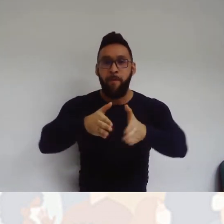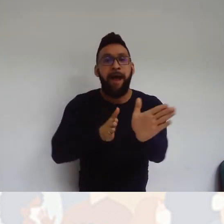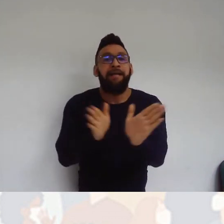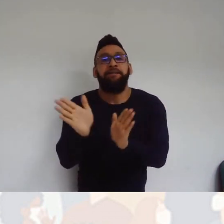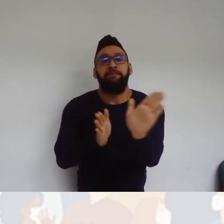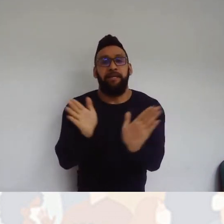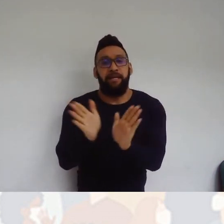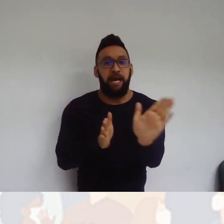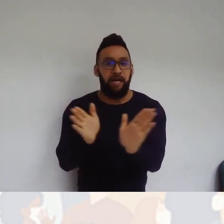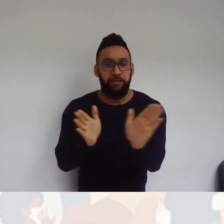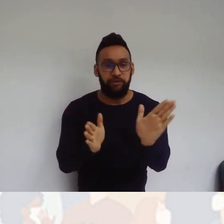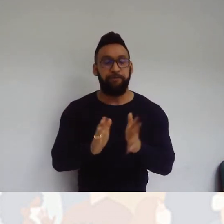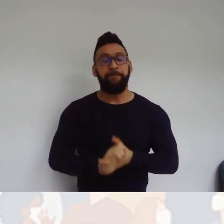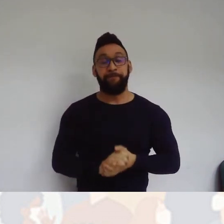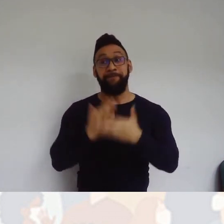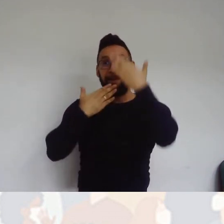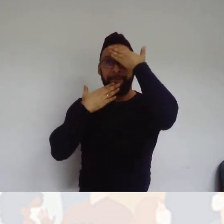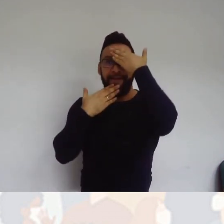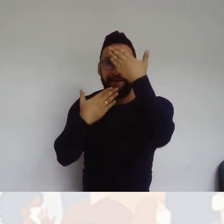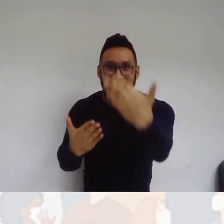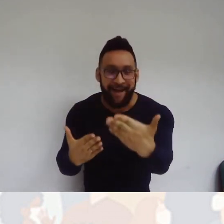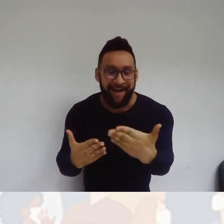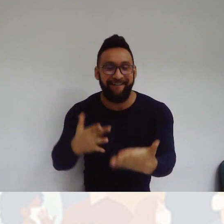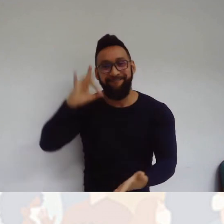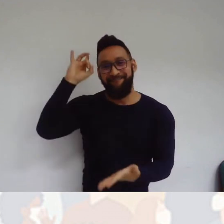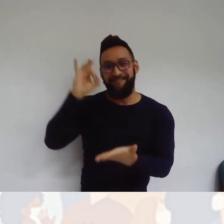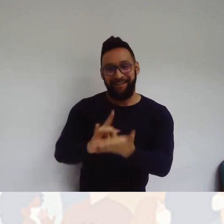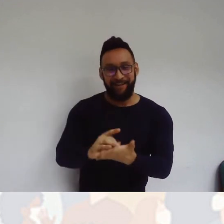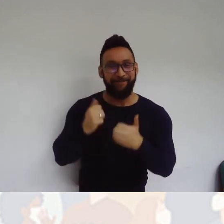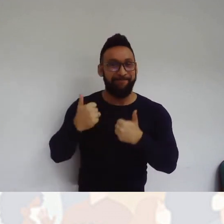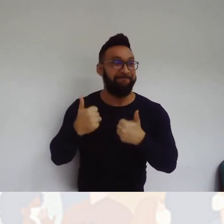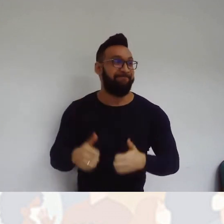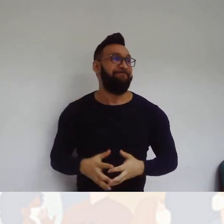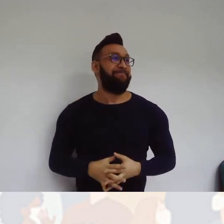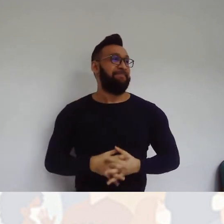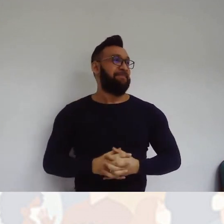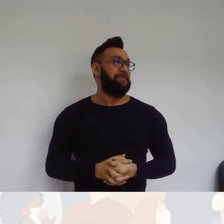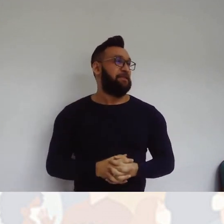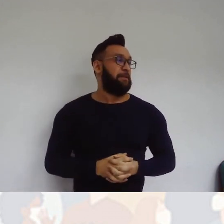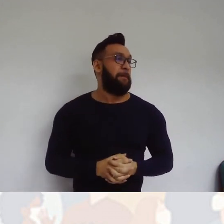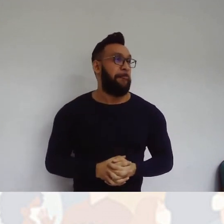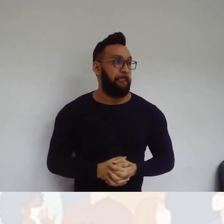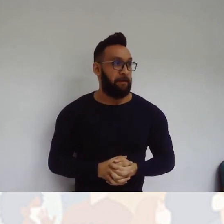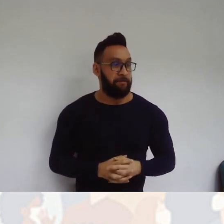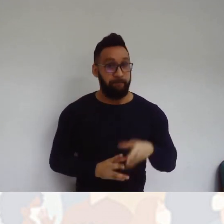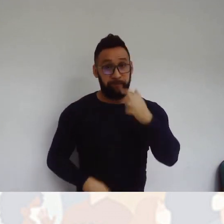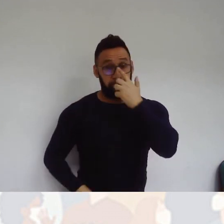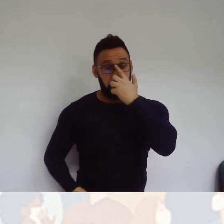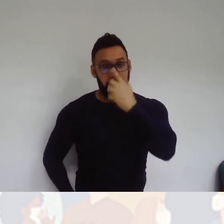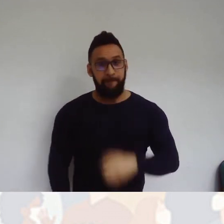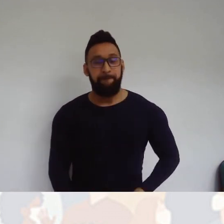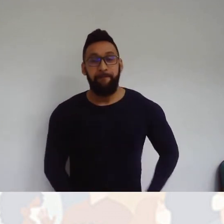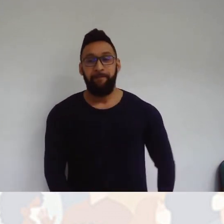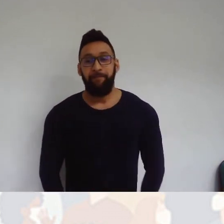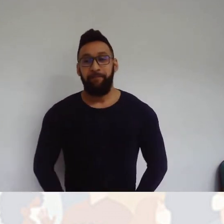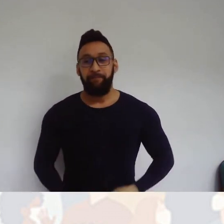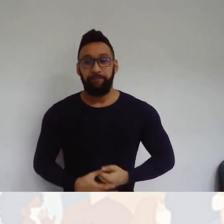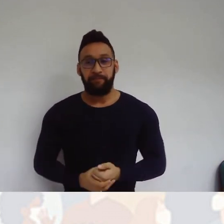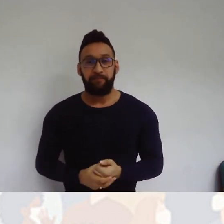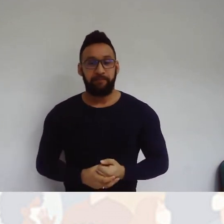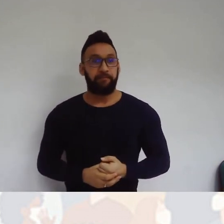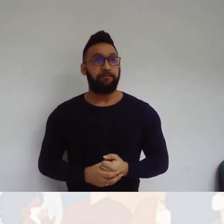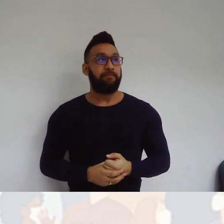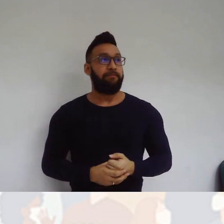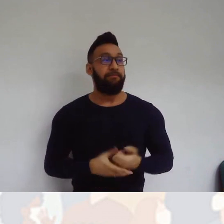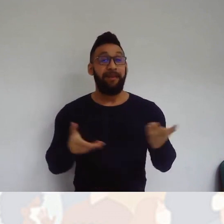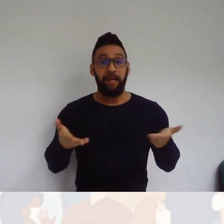coordenando a Comissão de Acessibilidade. Muito obrigada. Então, isso. Então, eu queria